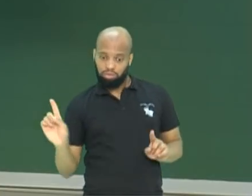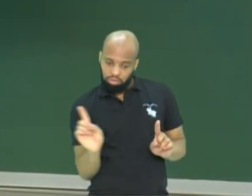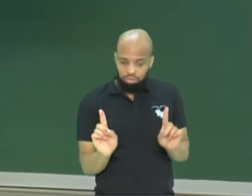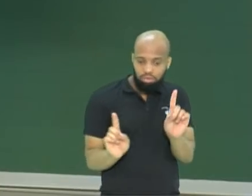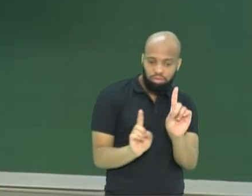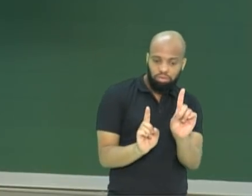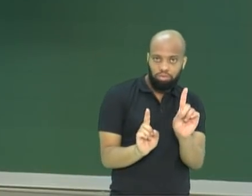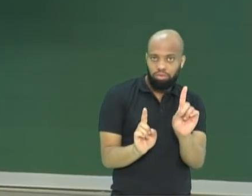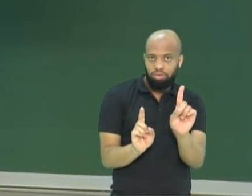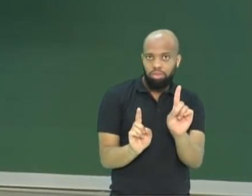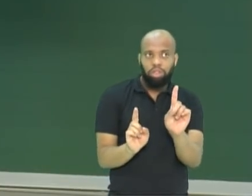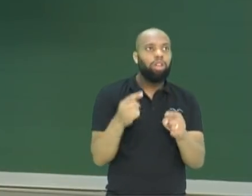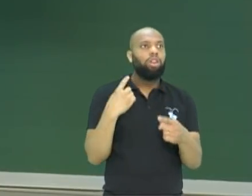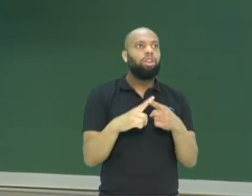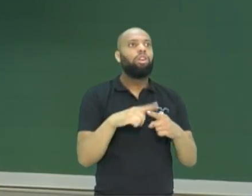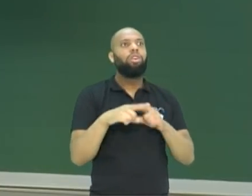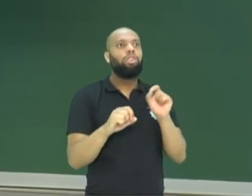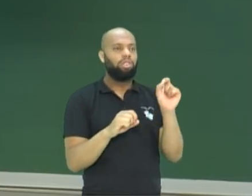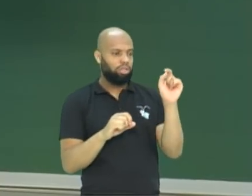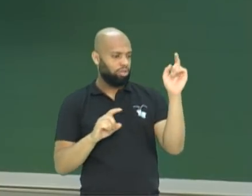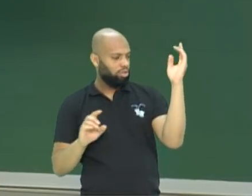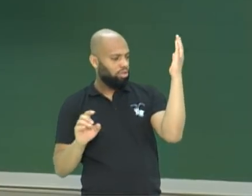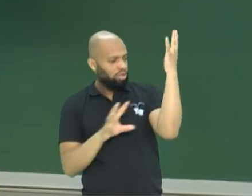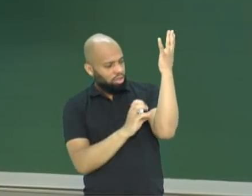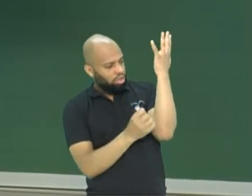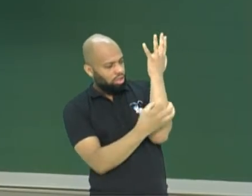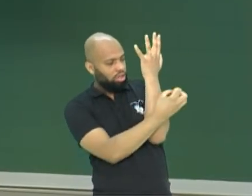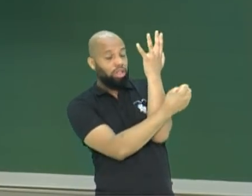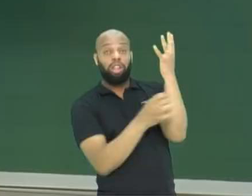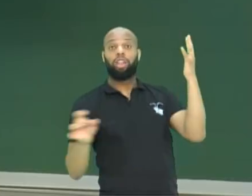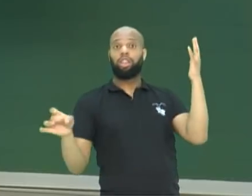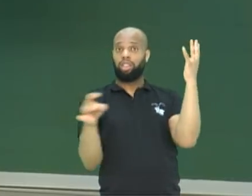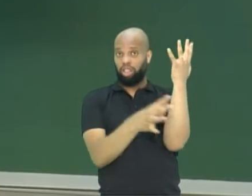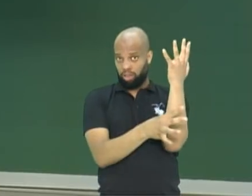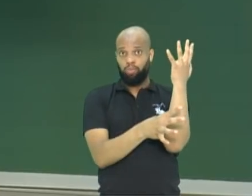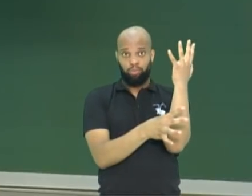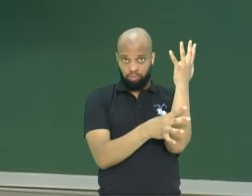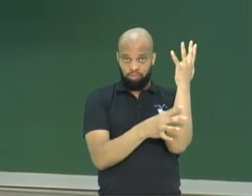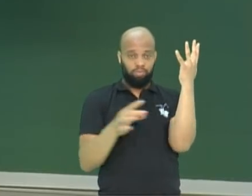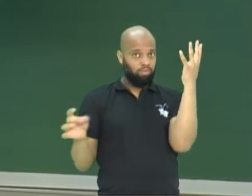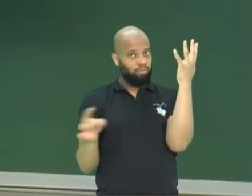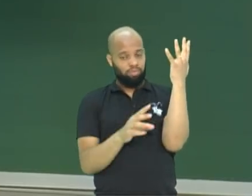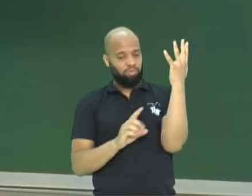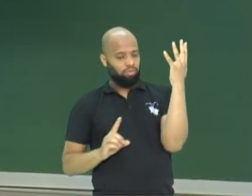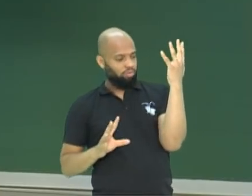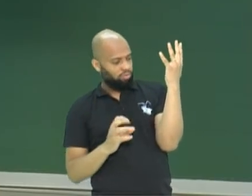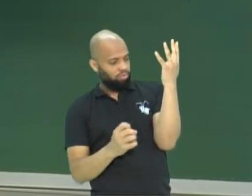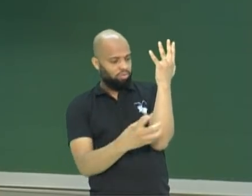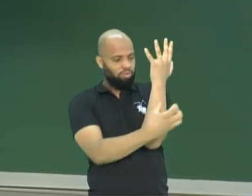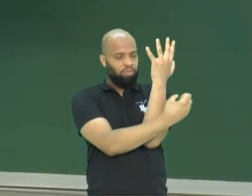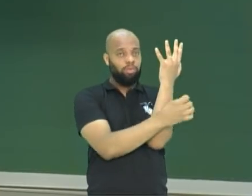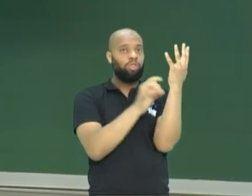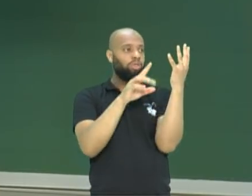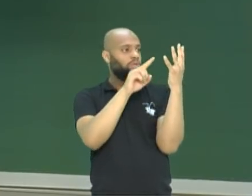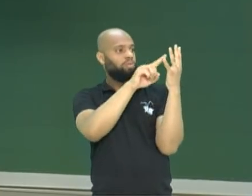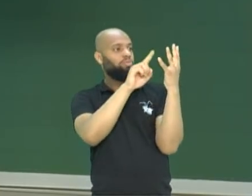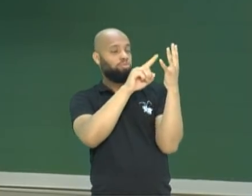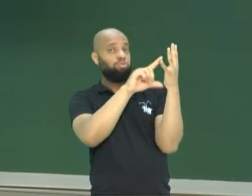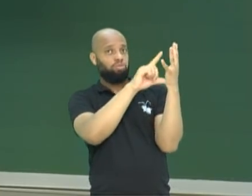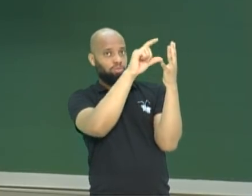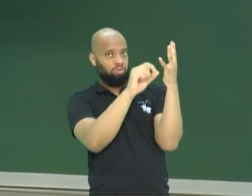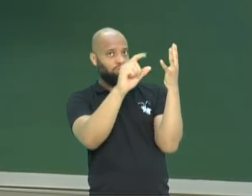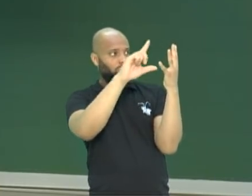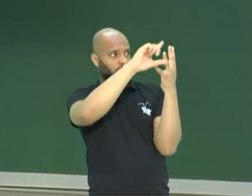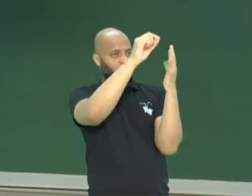Os arbustos, folhas, foram acabando aqui numa determinada altura da árvore. Só sobraram aquelas